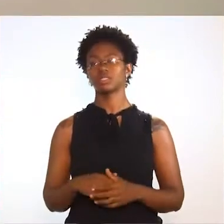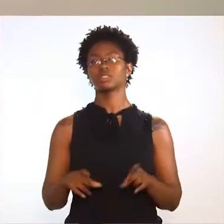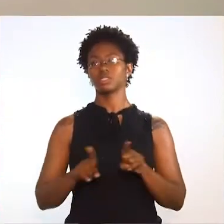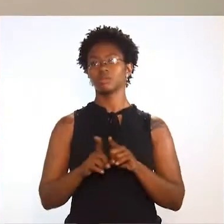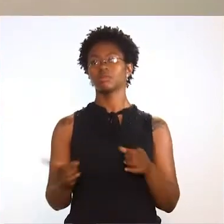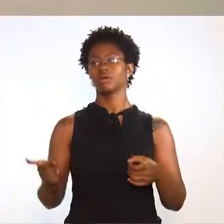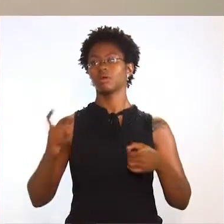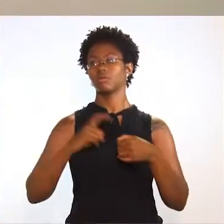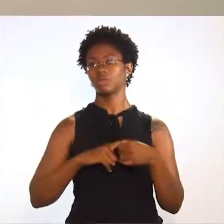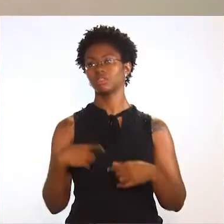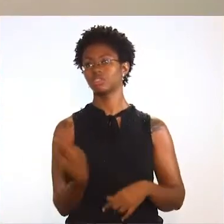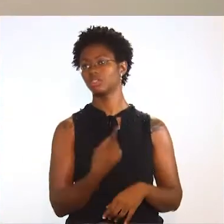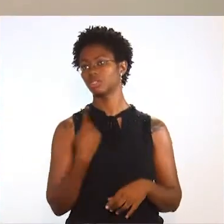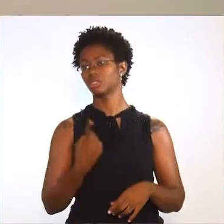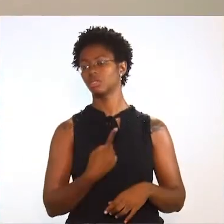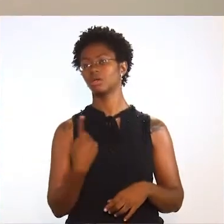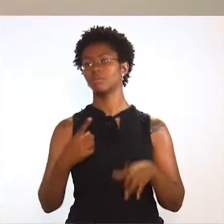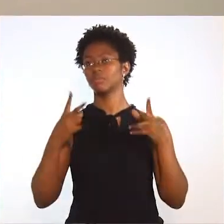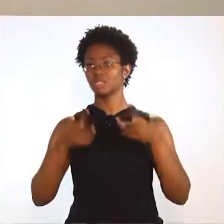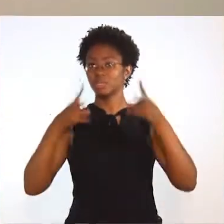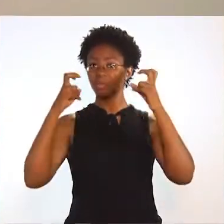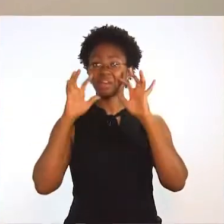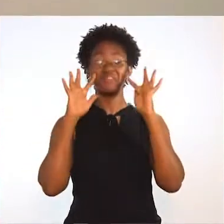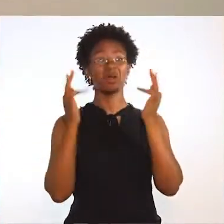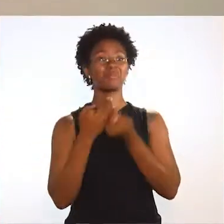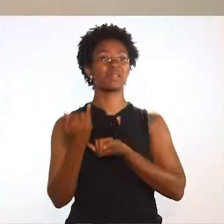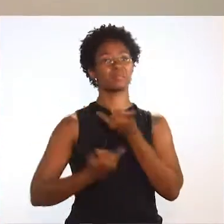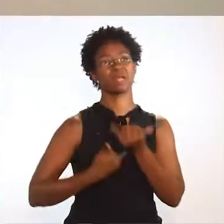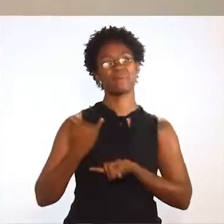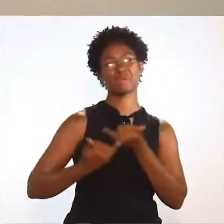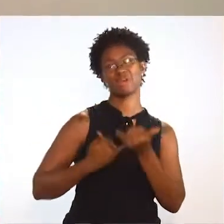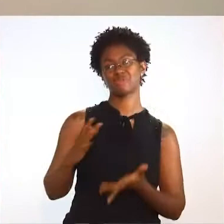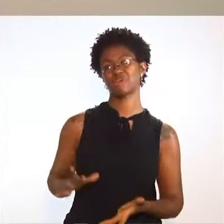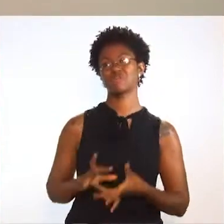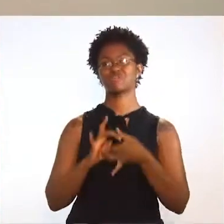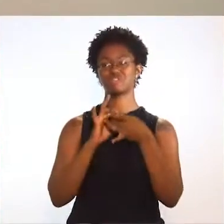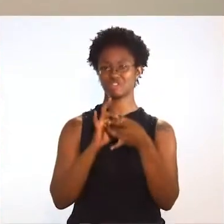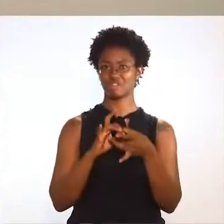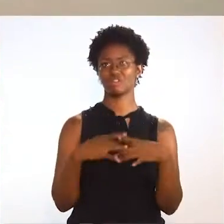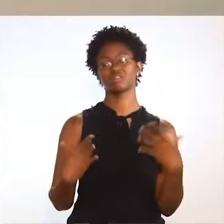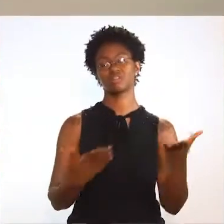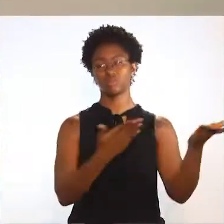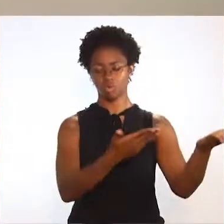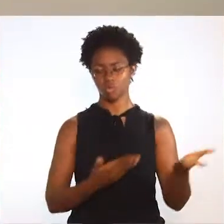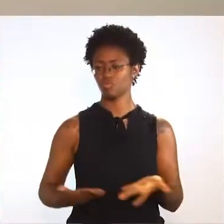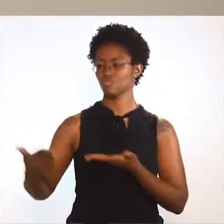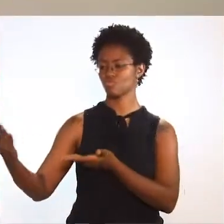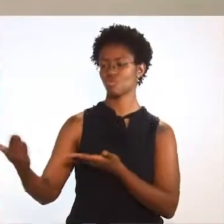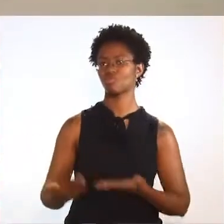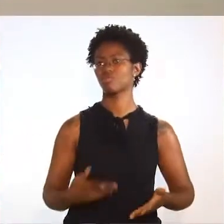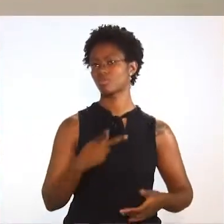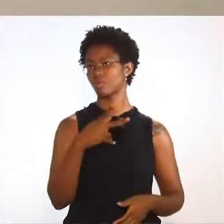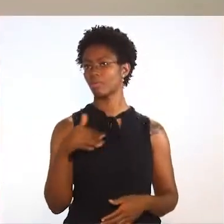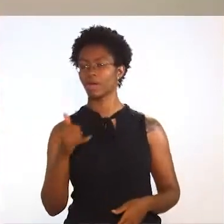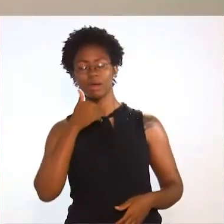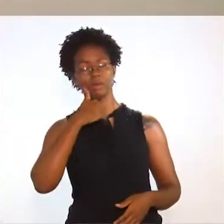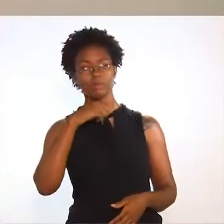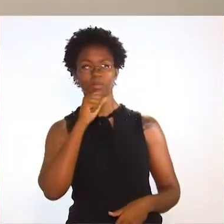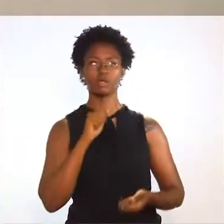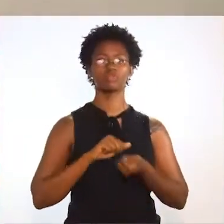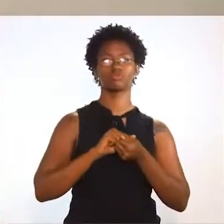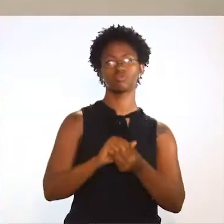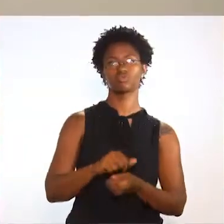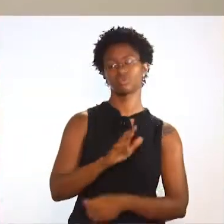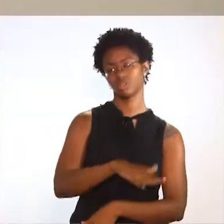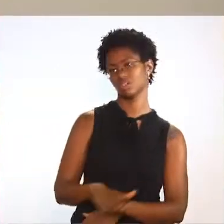resgate que a gente vem falar também, que a gente percebeu que as famílias começaram a brincar junto, né? que esse era um convite para os pais estarem mais com os filhos